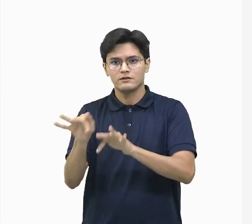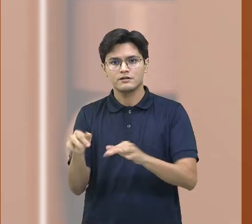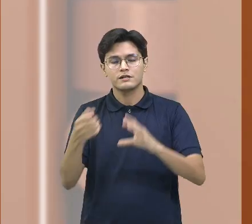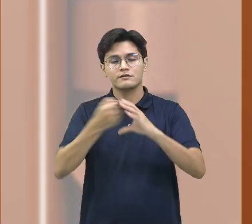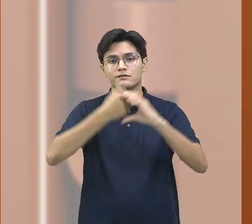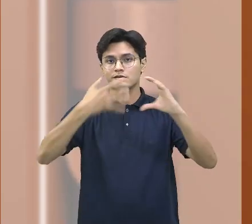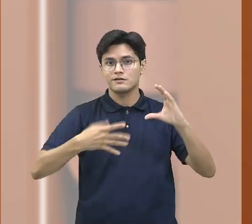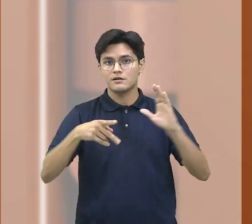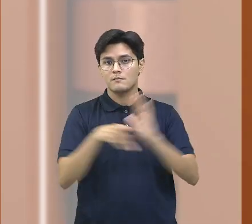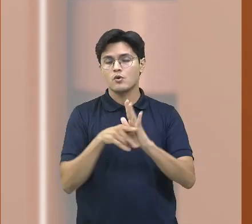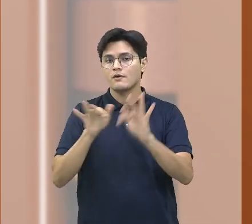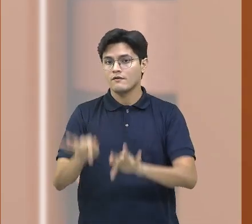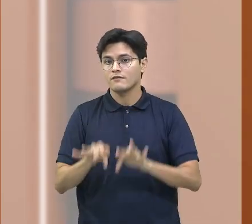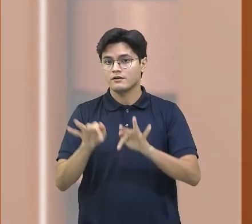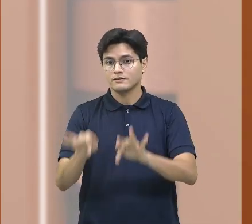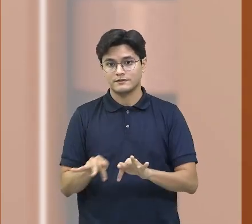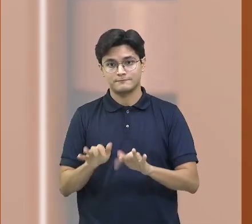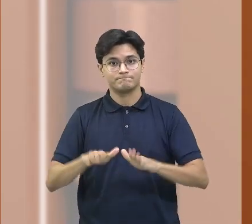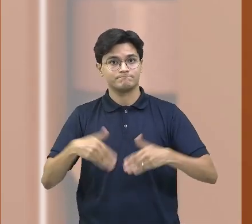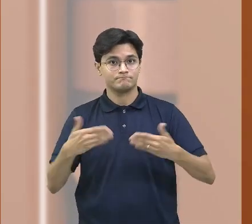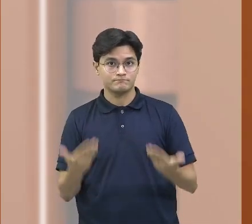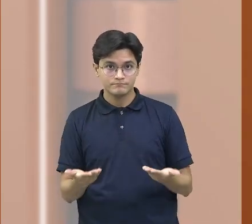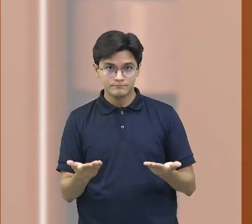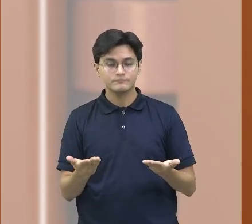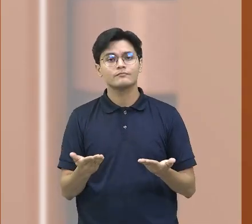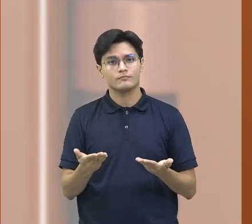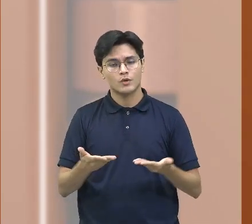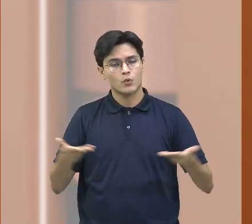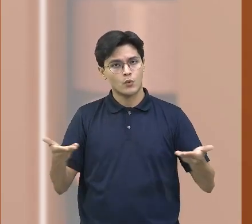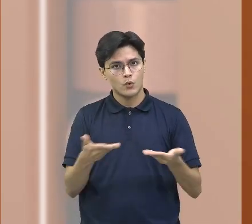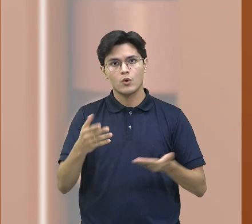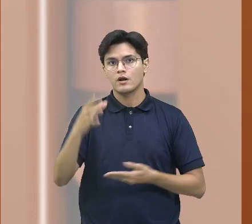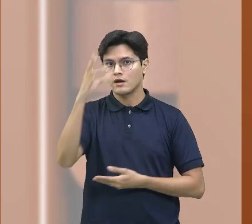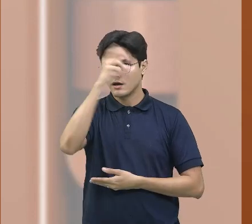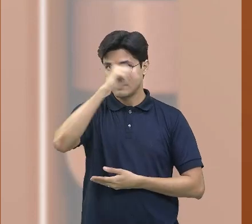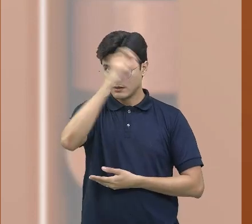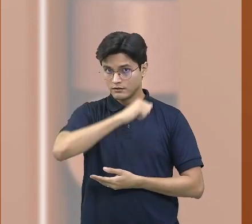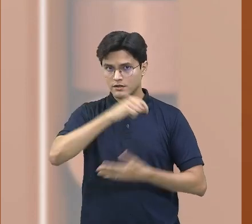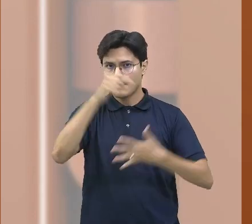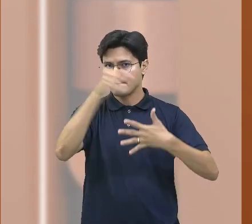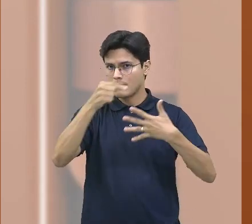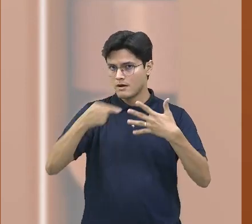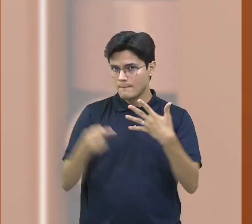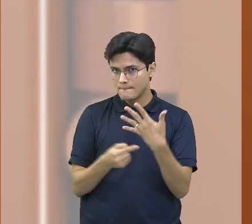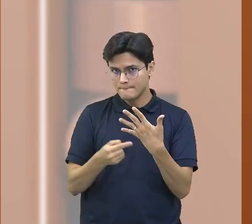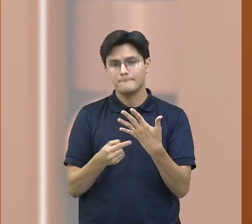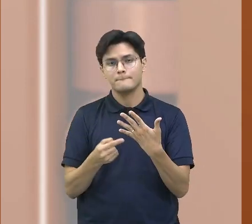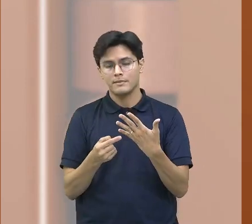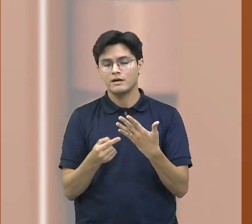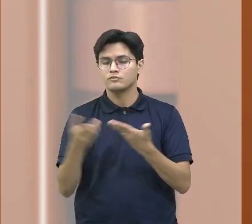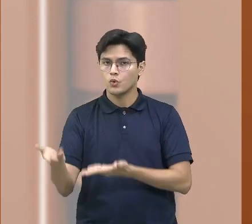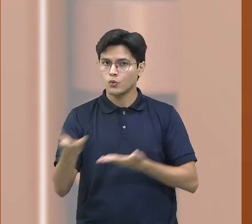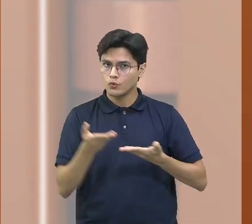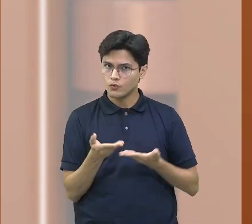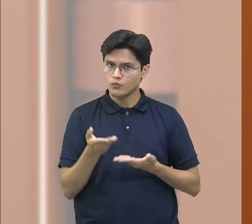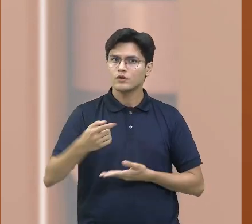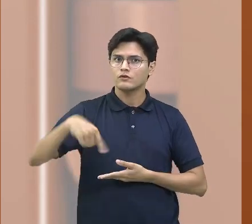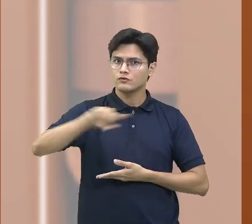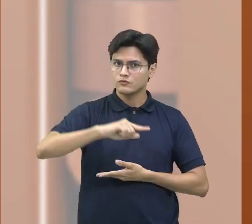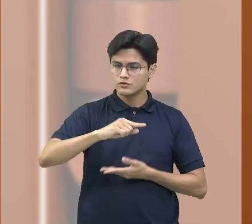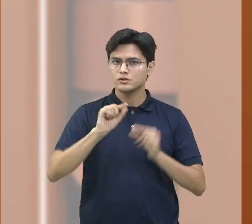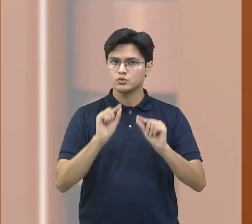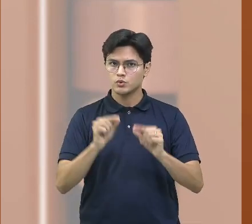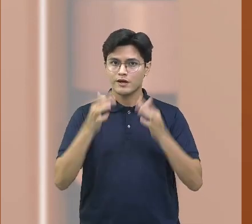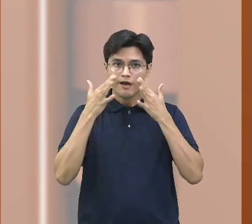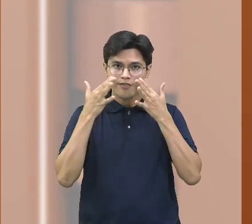feudalismo. Então, queridos, para a gente aprender sobre essas questões que estão dispostas aí, eu te convido a ficar atento para